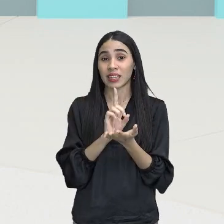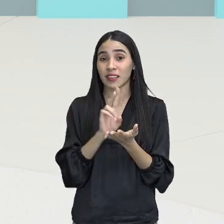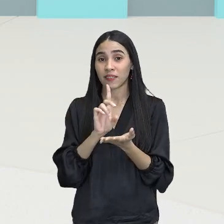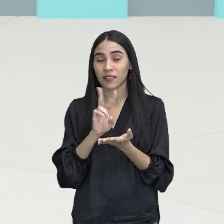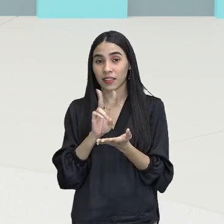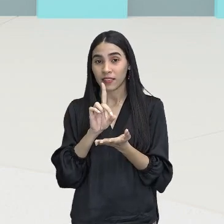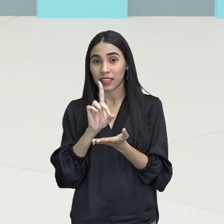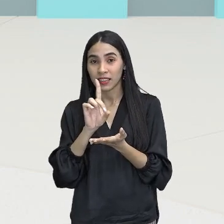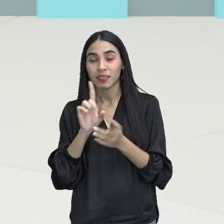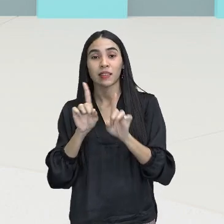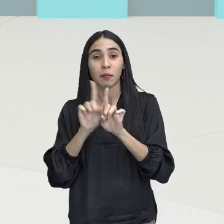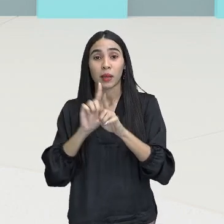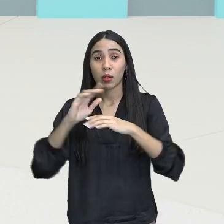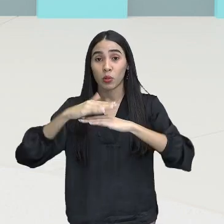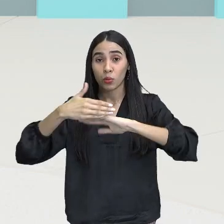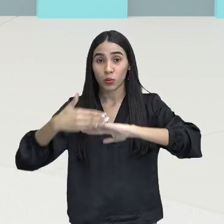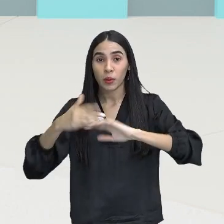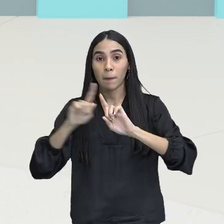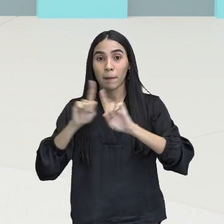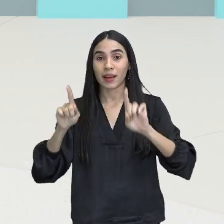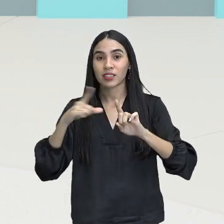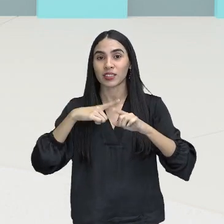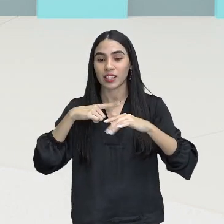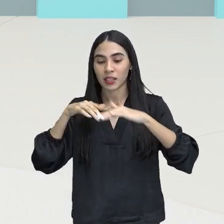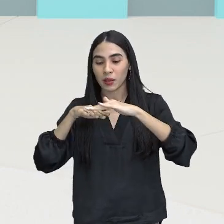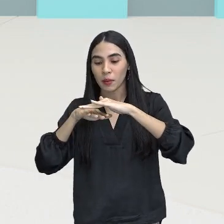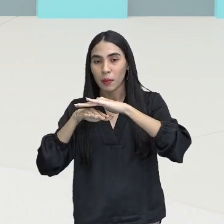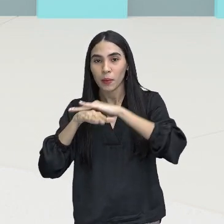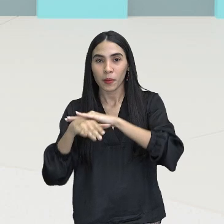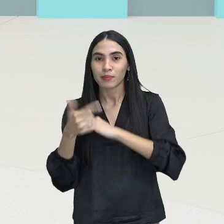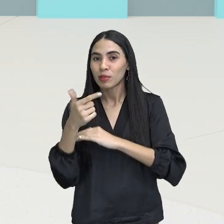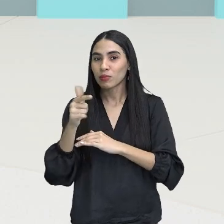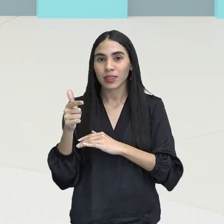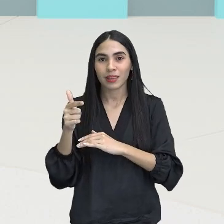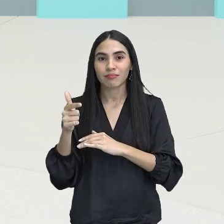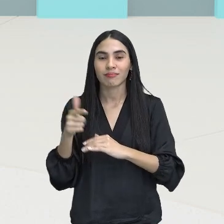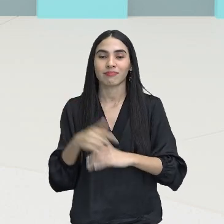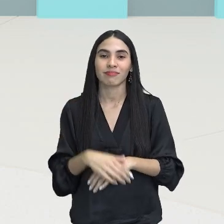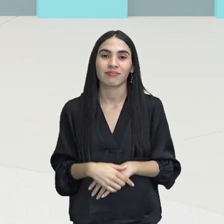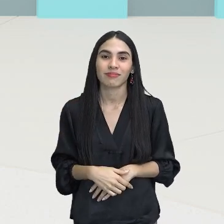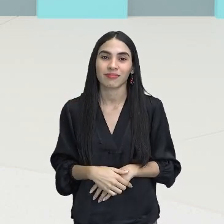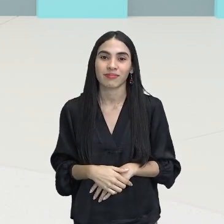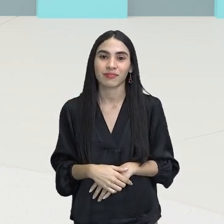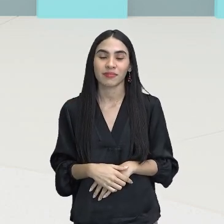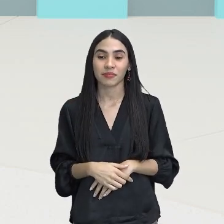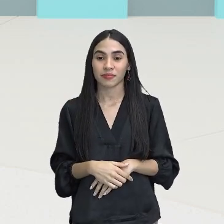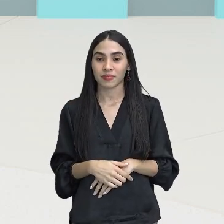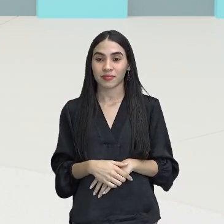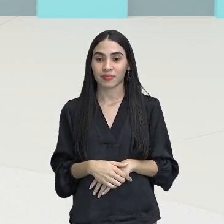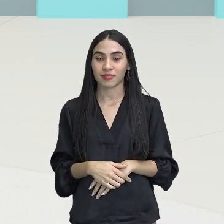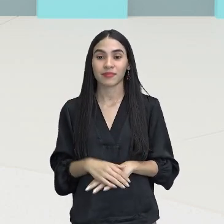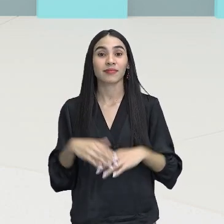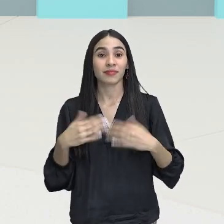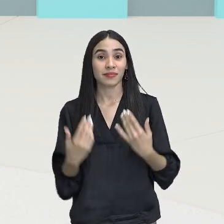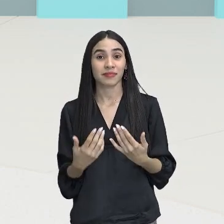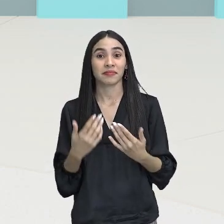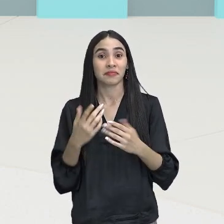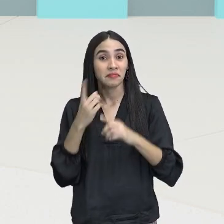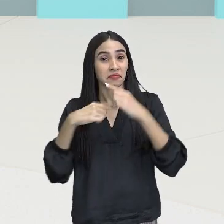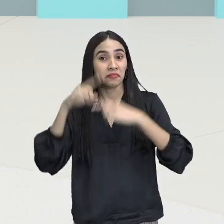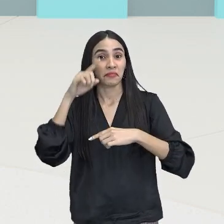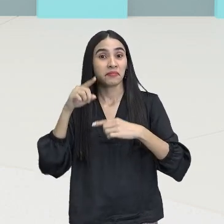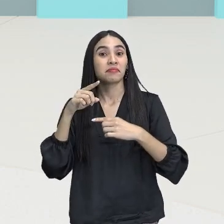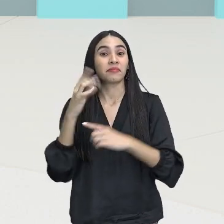Os notebooks não vêm mais com leitor de CD como antes. Então, olha só, esse avanço